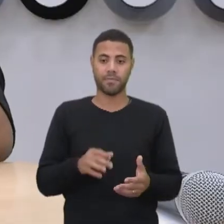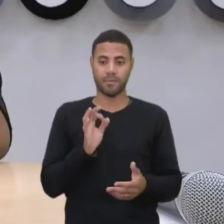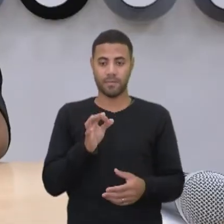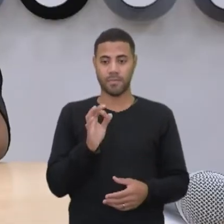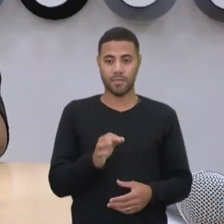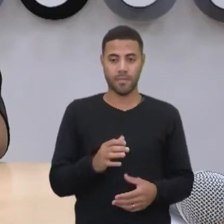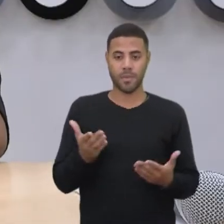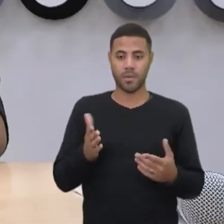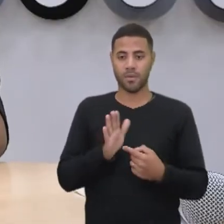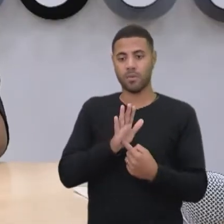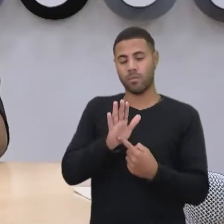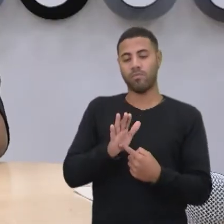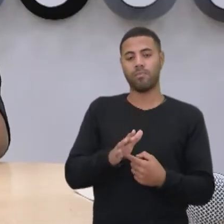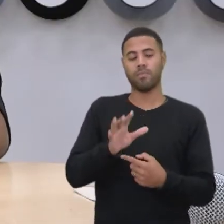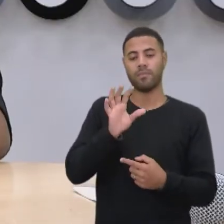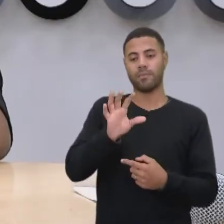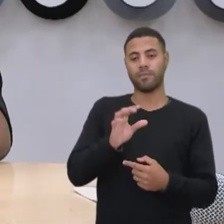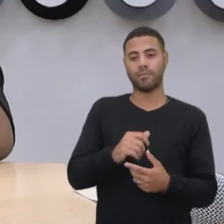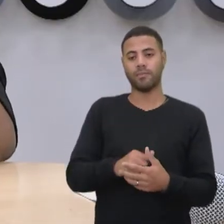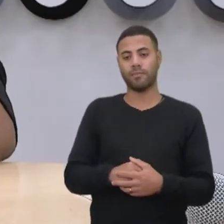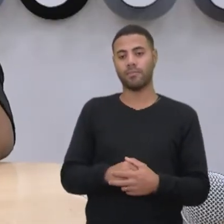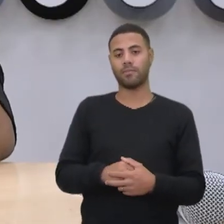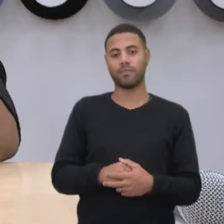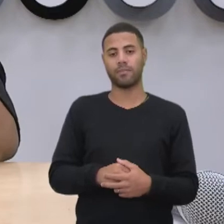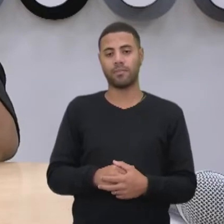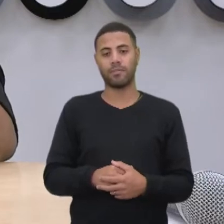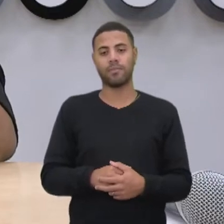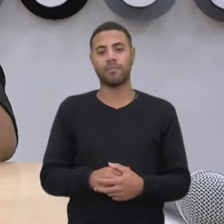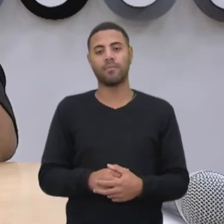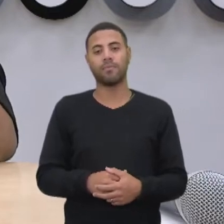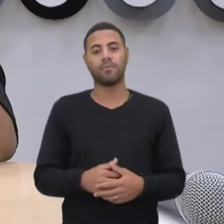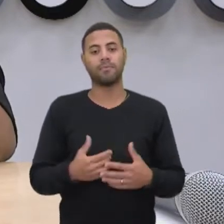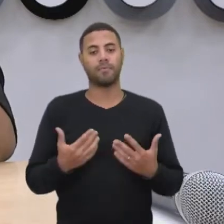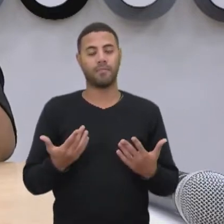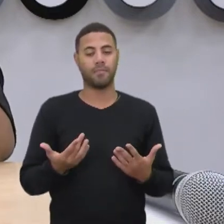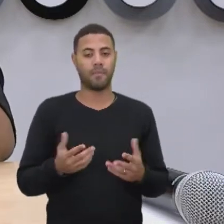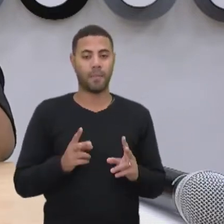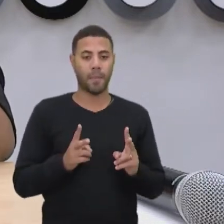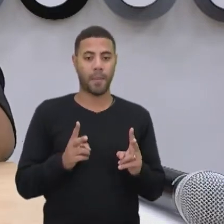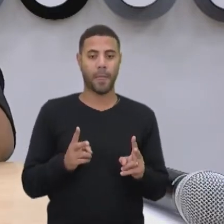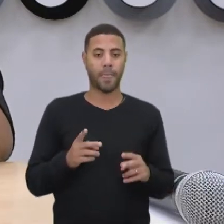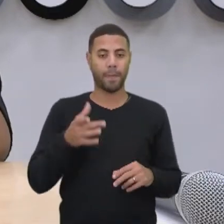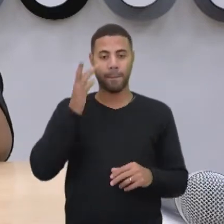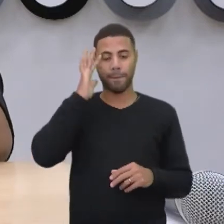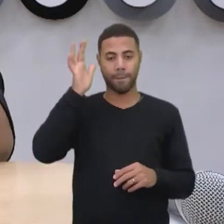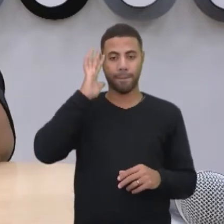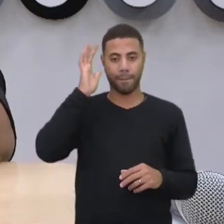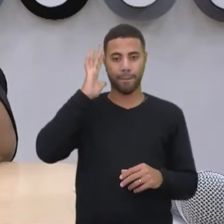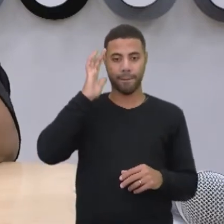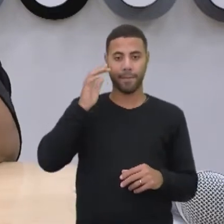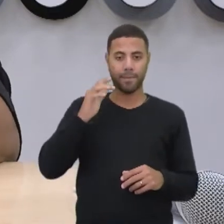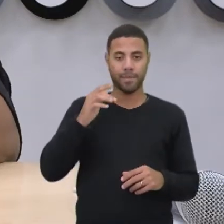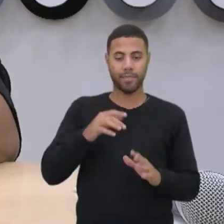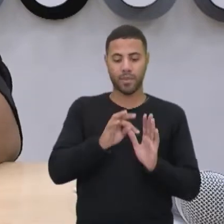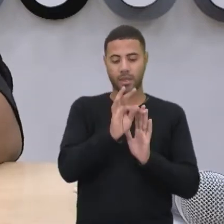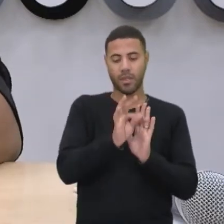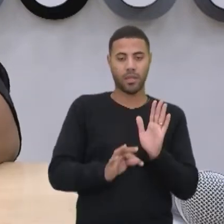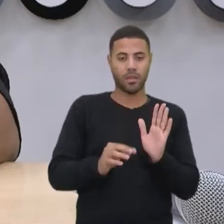a função da mídia deve ser essa, né? Deve ser essa. E aí, pensando que aquele texto